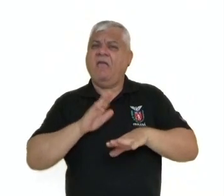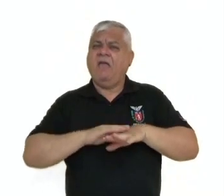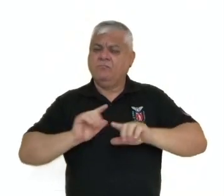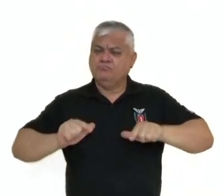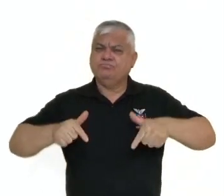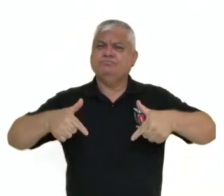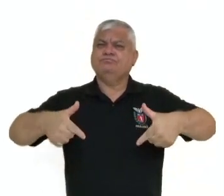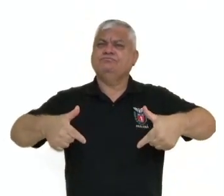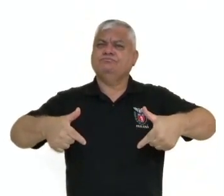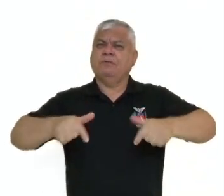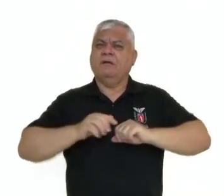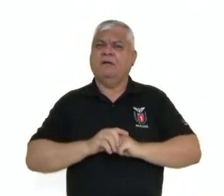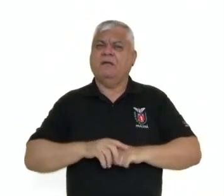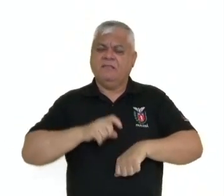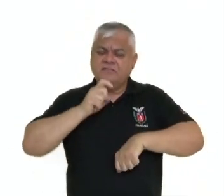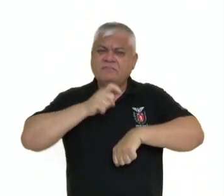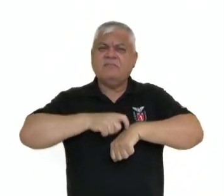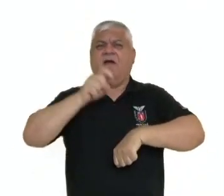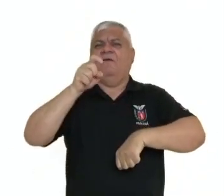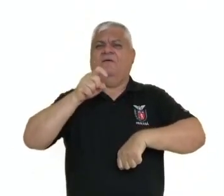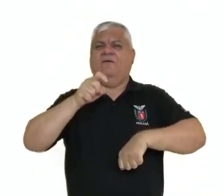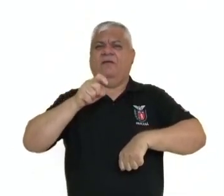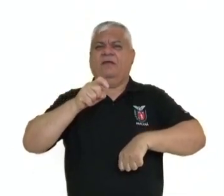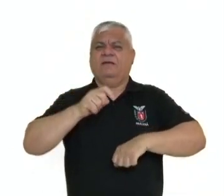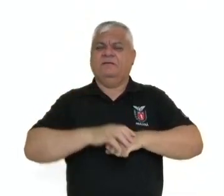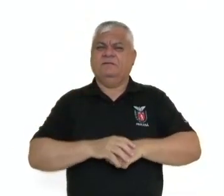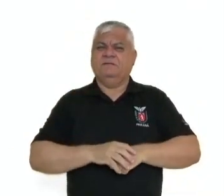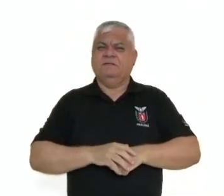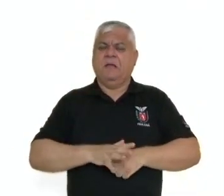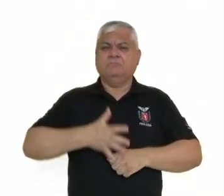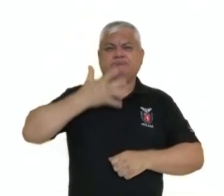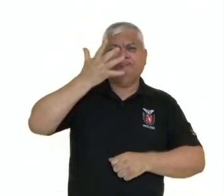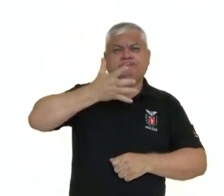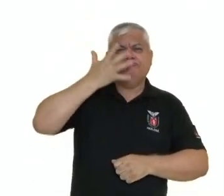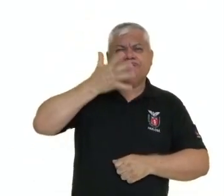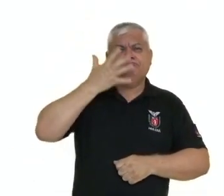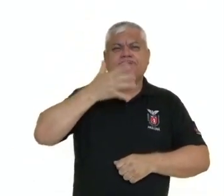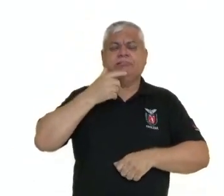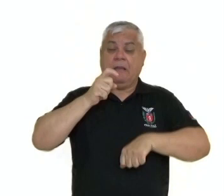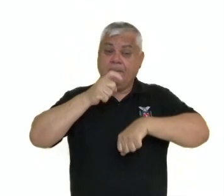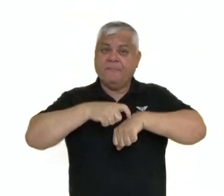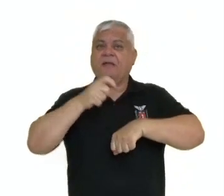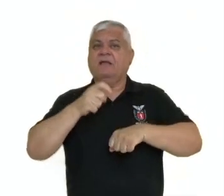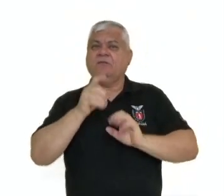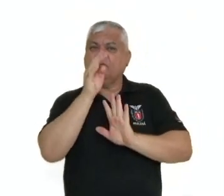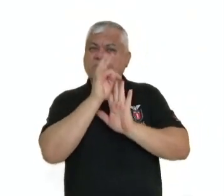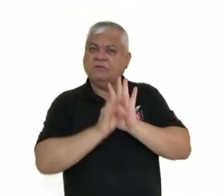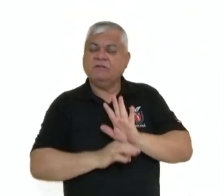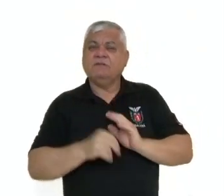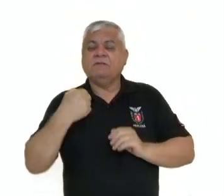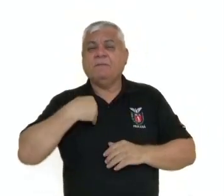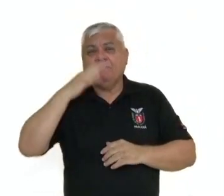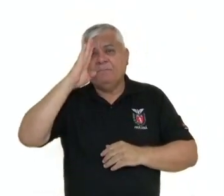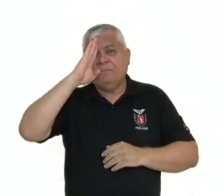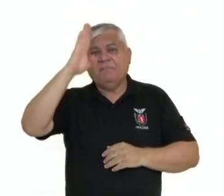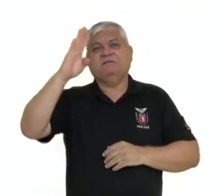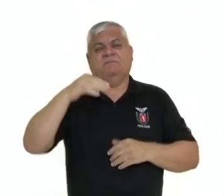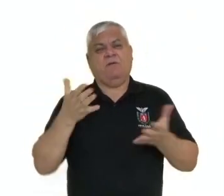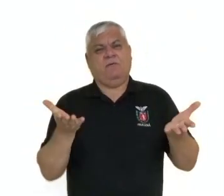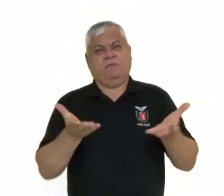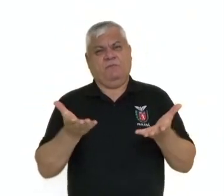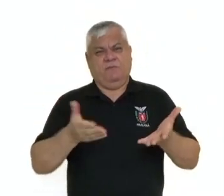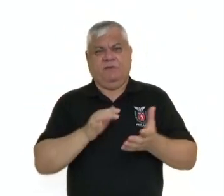né, que ocorre no momento exato da fala, como eu já mencionei. Ela transmite, então, essa ideia principal de